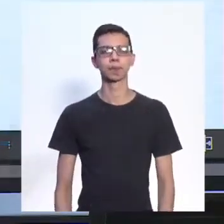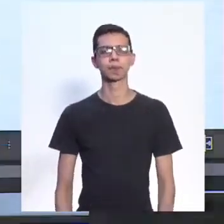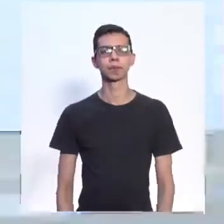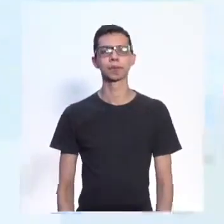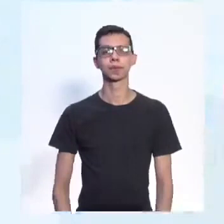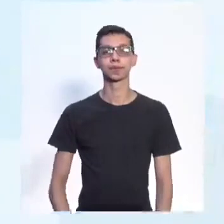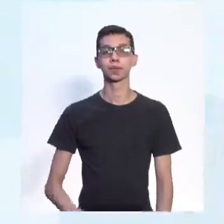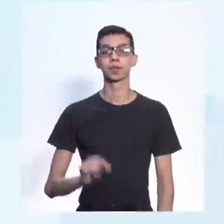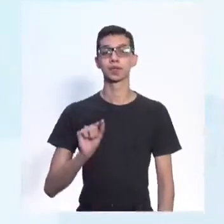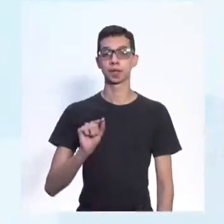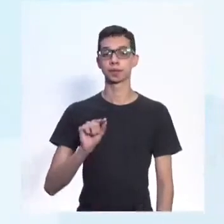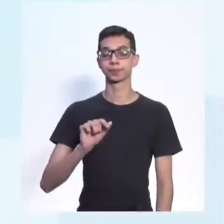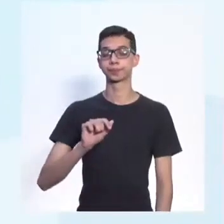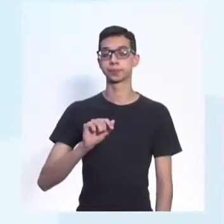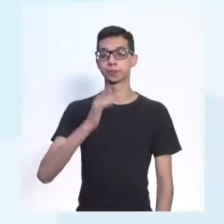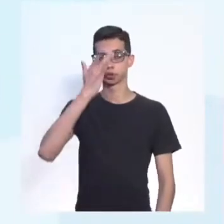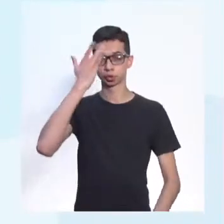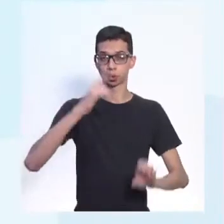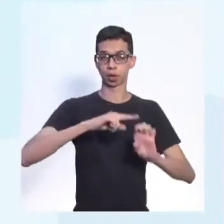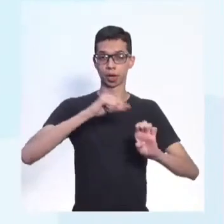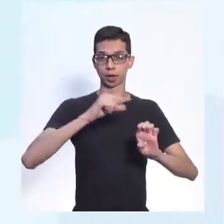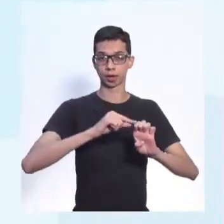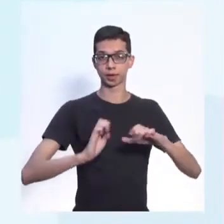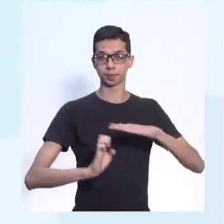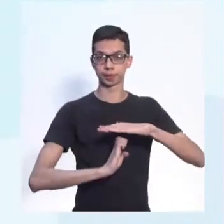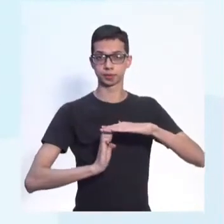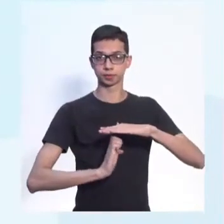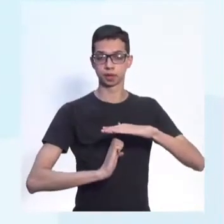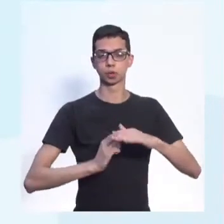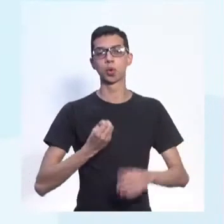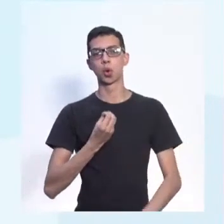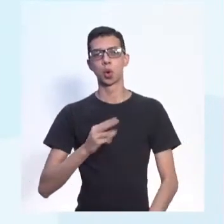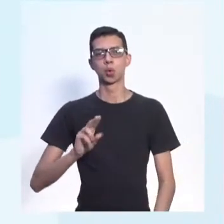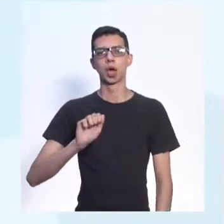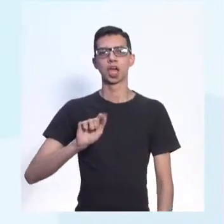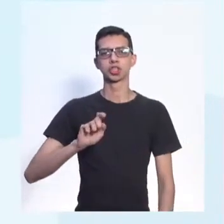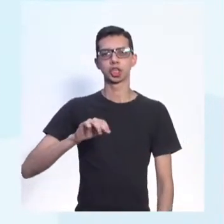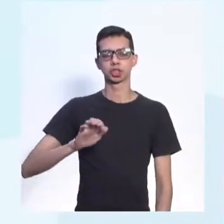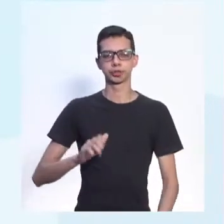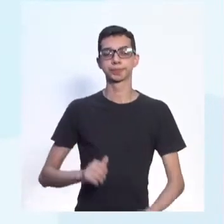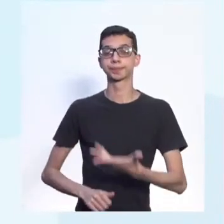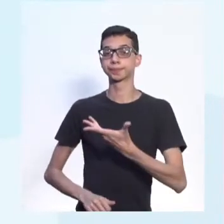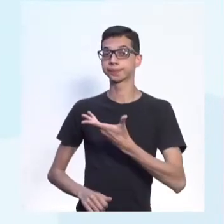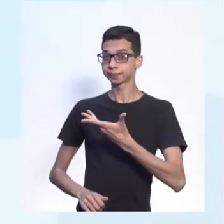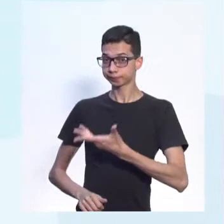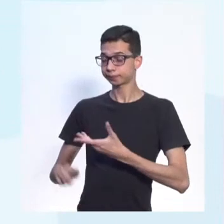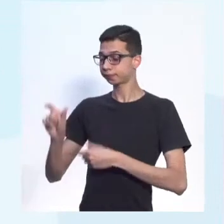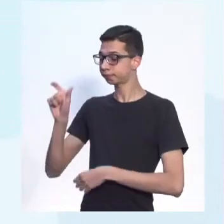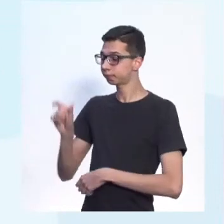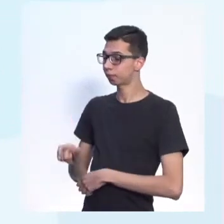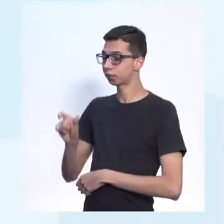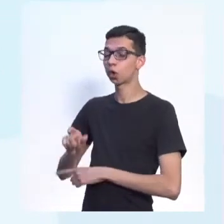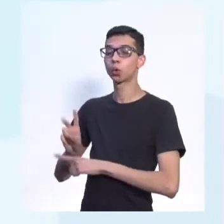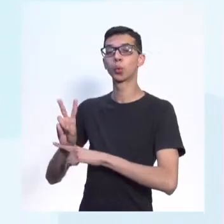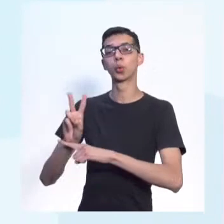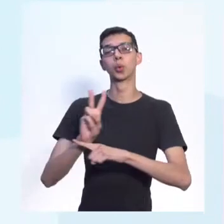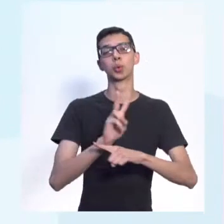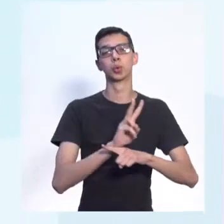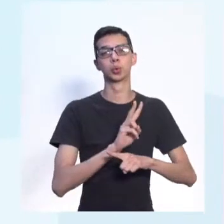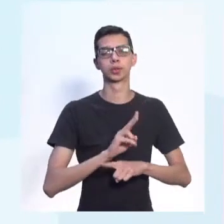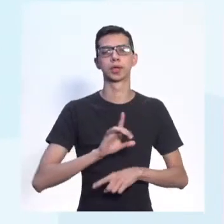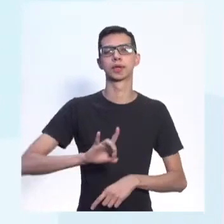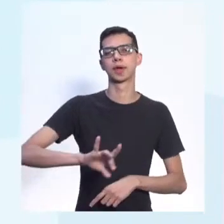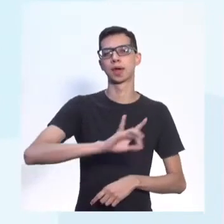empresários. Esses já trabalham diretamente com cada artista. Eles ficam encarregados de cuidar da carreira artística dos seus representados.